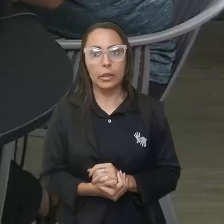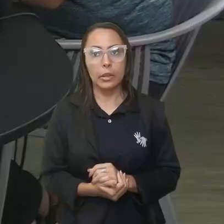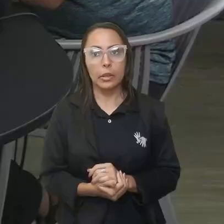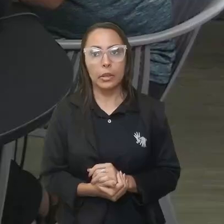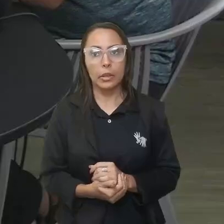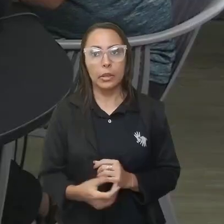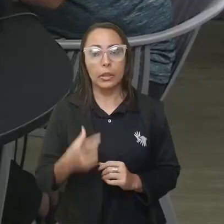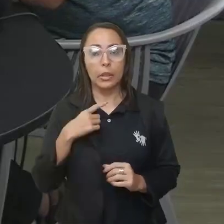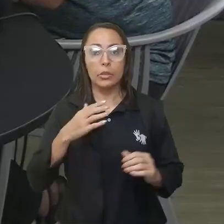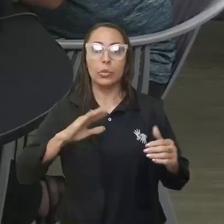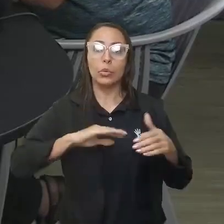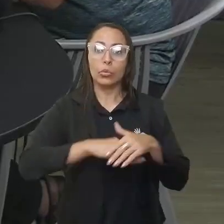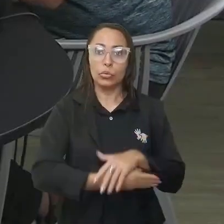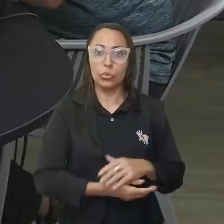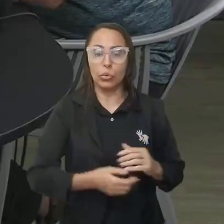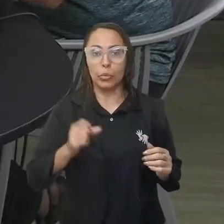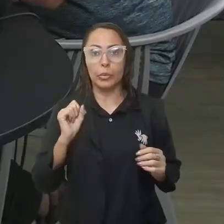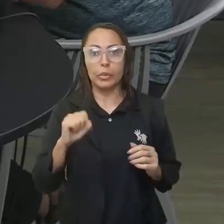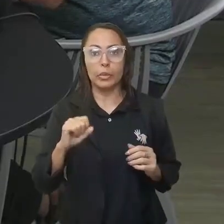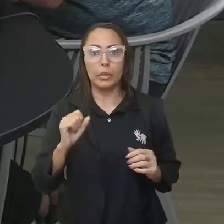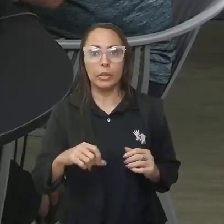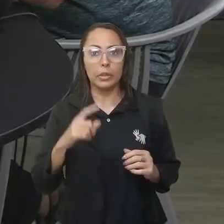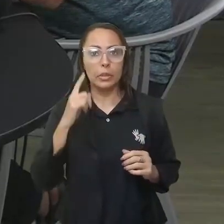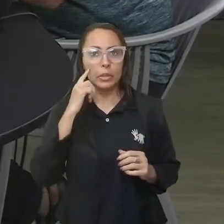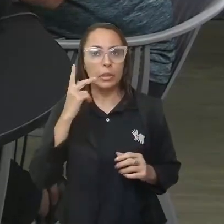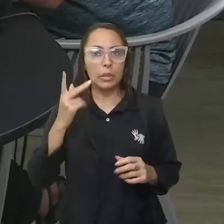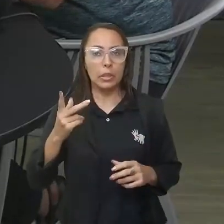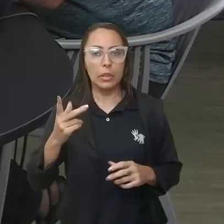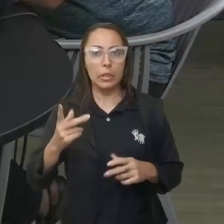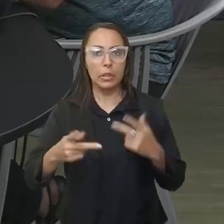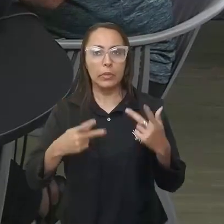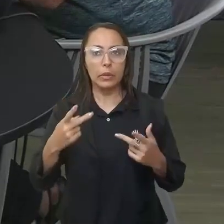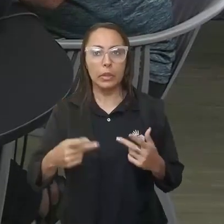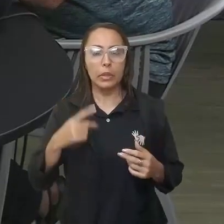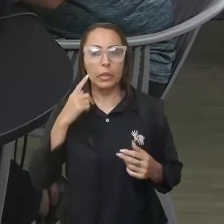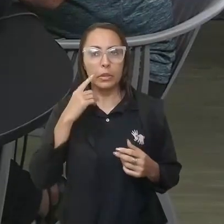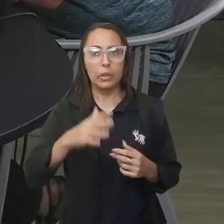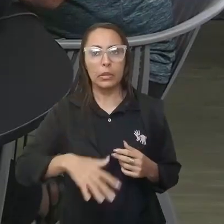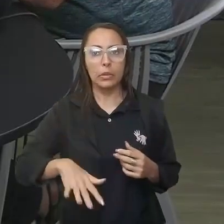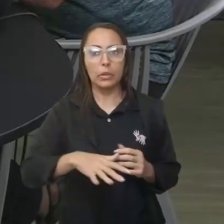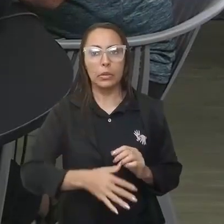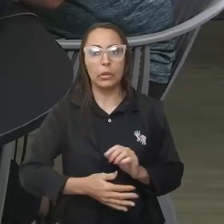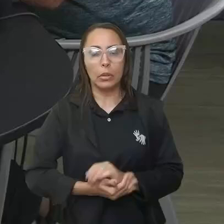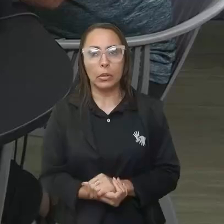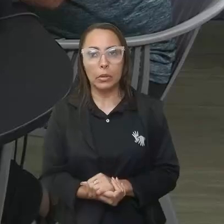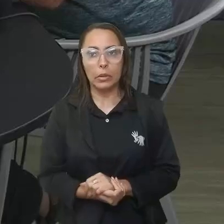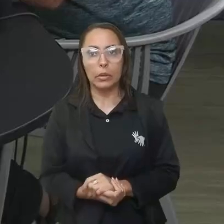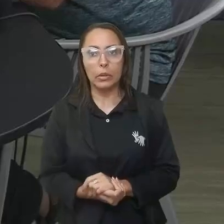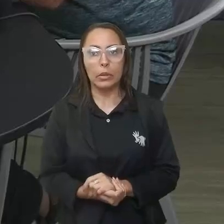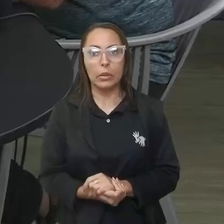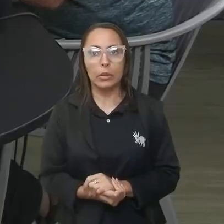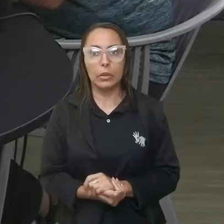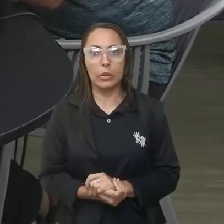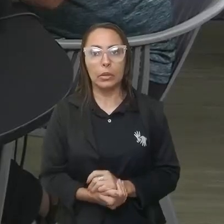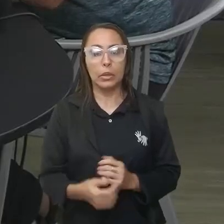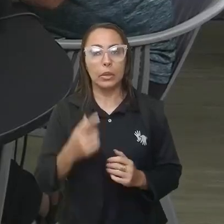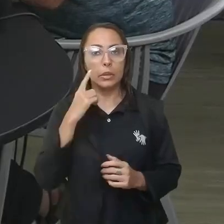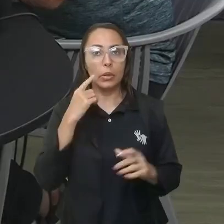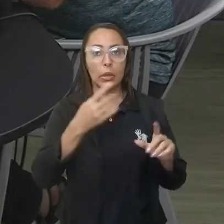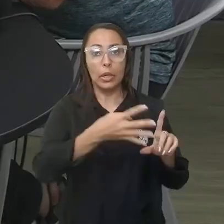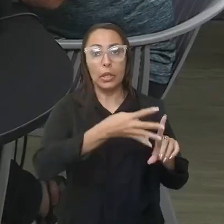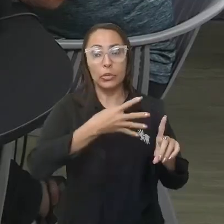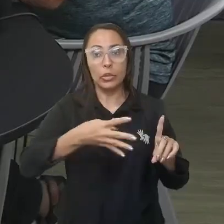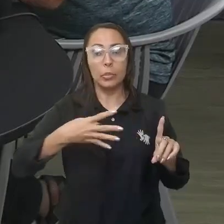esse costume, eu vou falar costume, de dizer que tudo é bullying. Sim. E que não é, né? Transfobia, LGBTfobia,